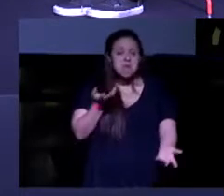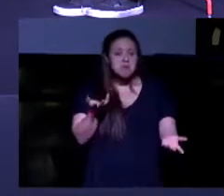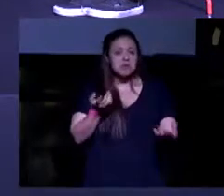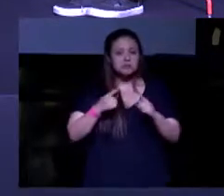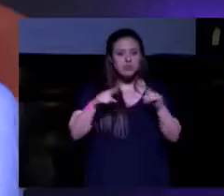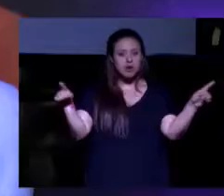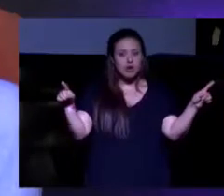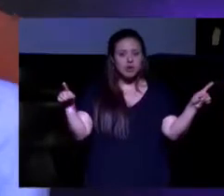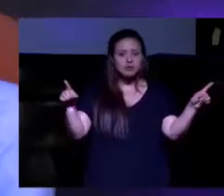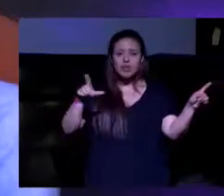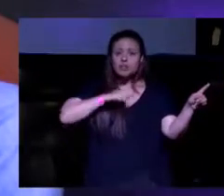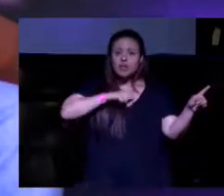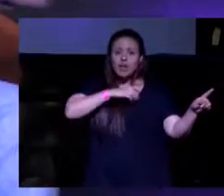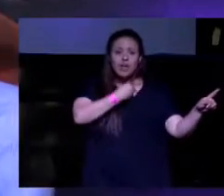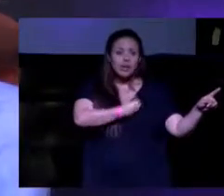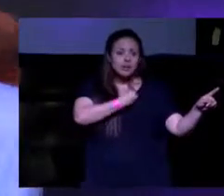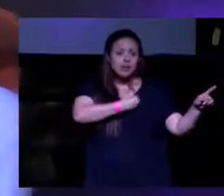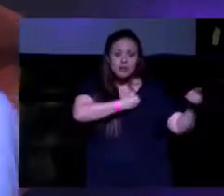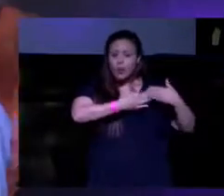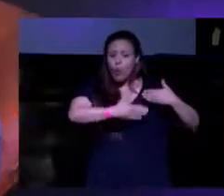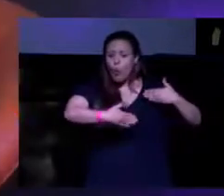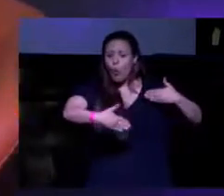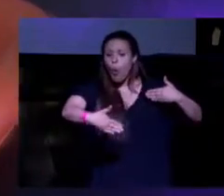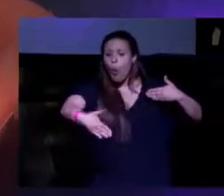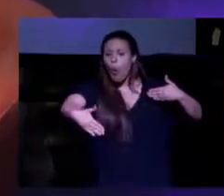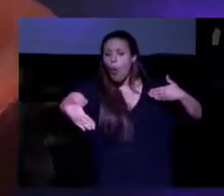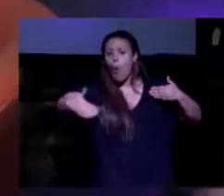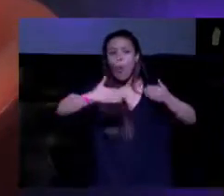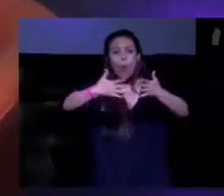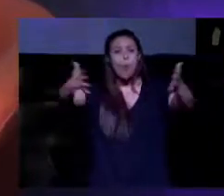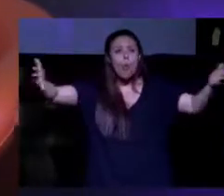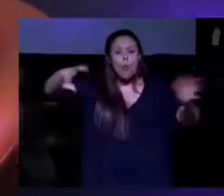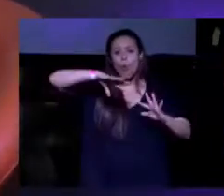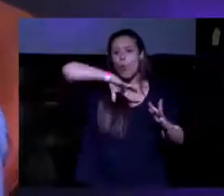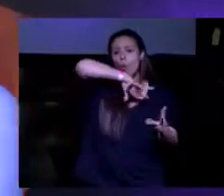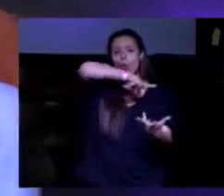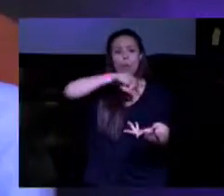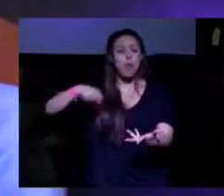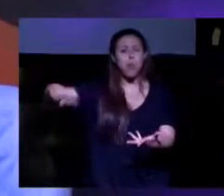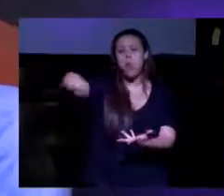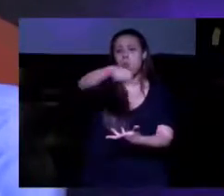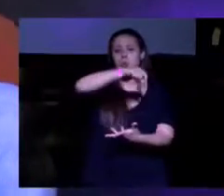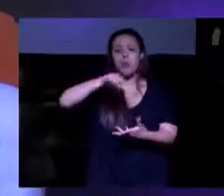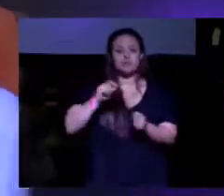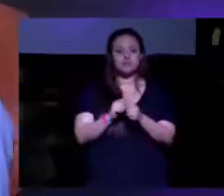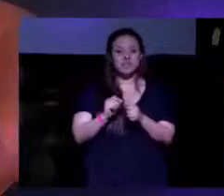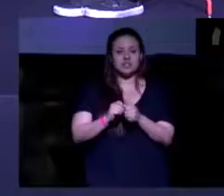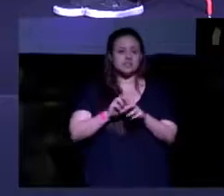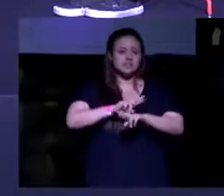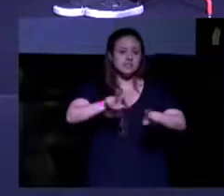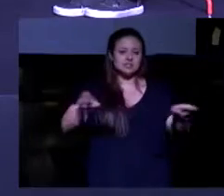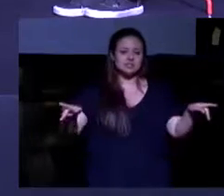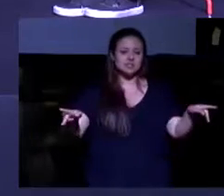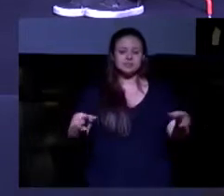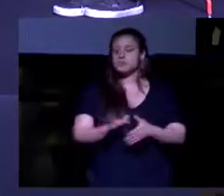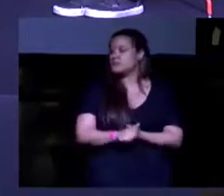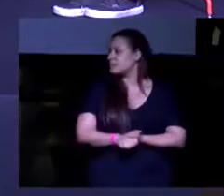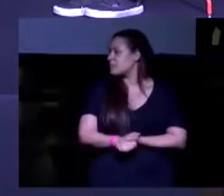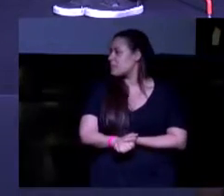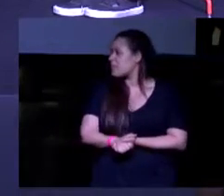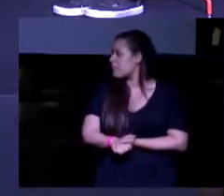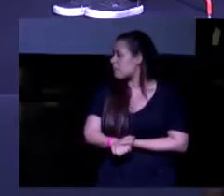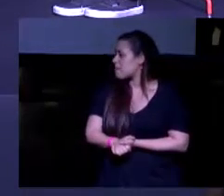inteiro para a gente fazer, é só ir, assim, é só ir atrás. Quero convidar vocês a continuar aqui